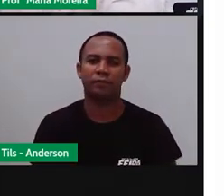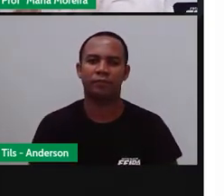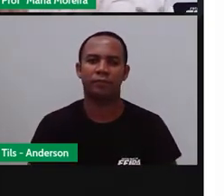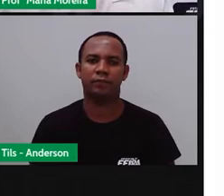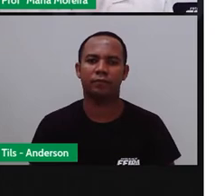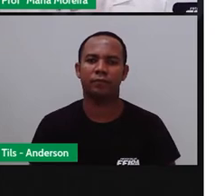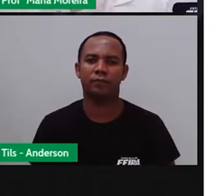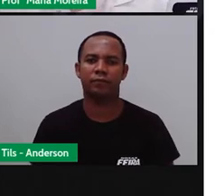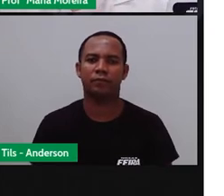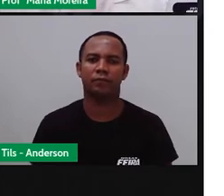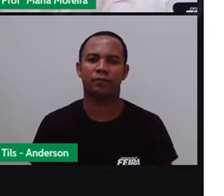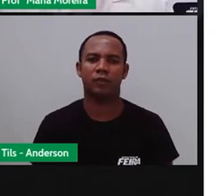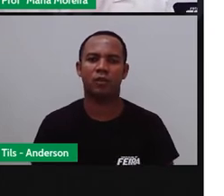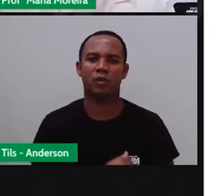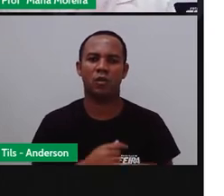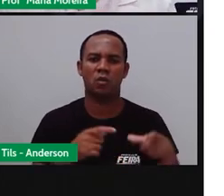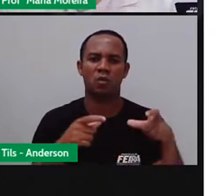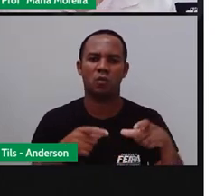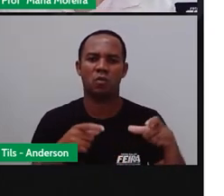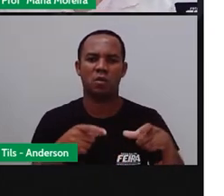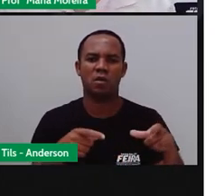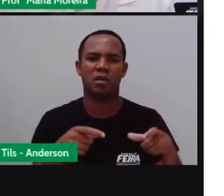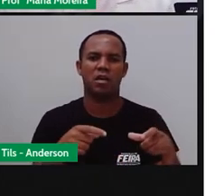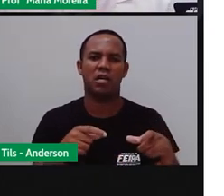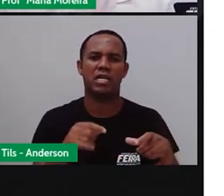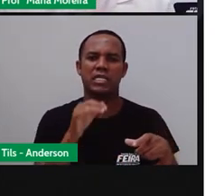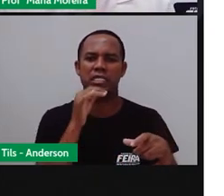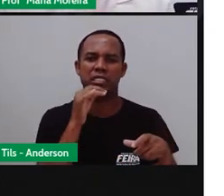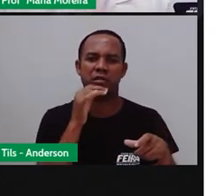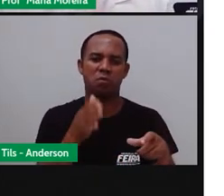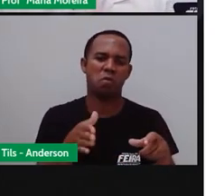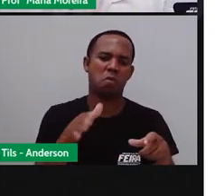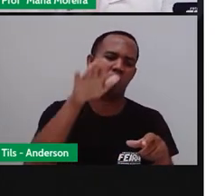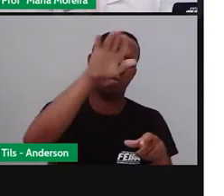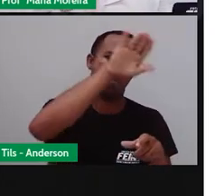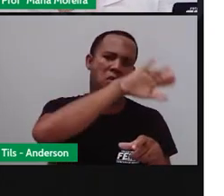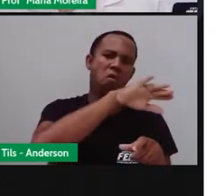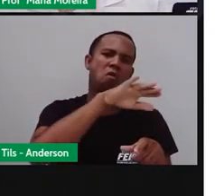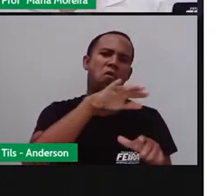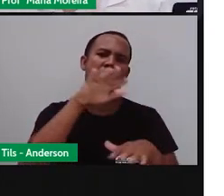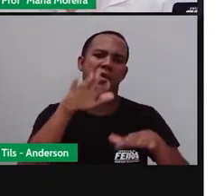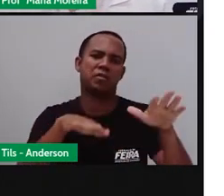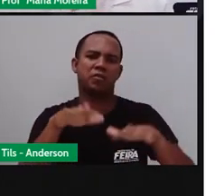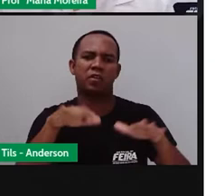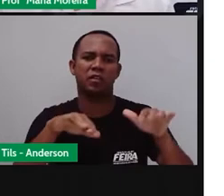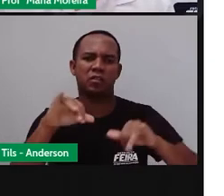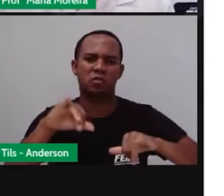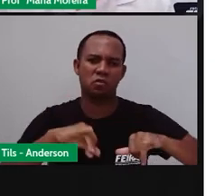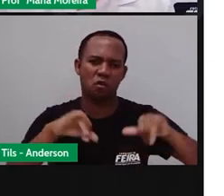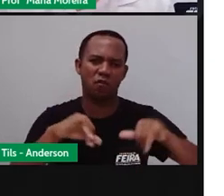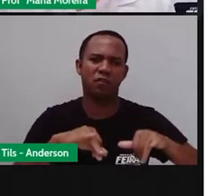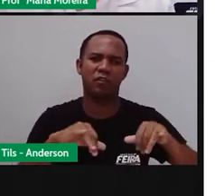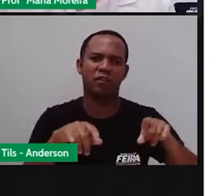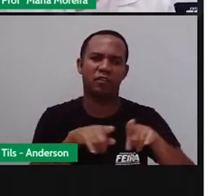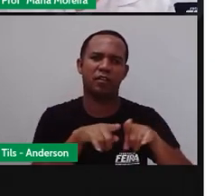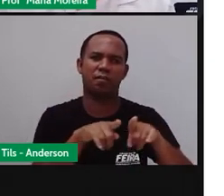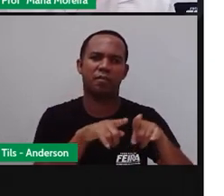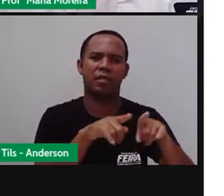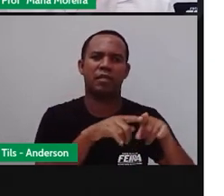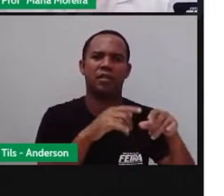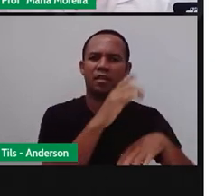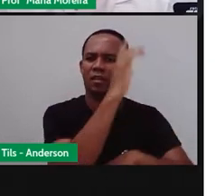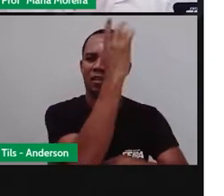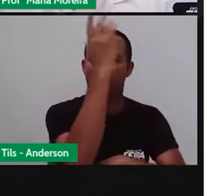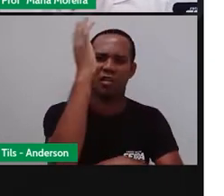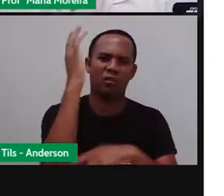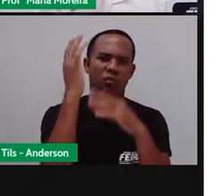fala, né, das encostas de morros, áreas de preservação permanente, a planície, planície de inundação e áreas próximas a rios